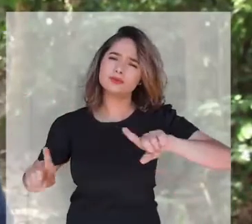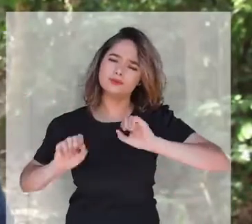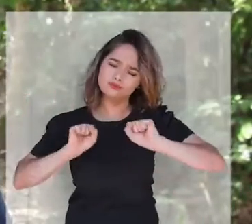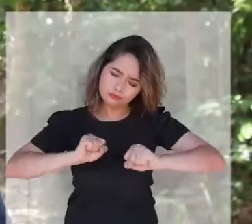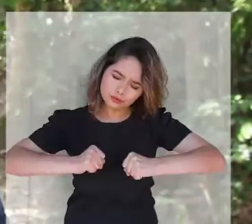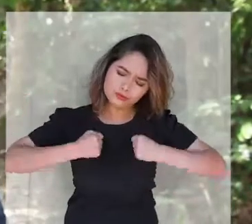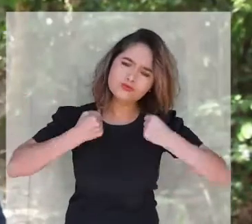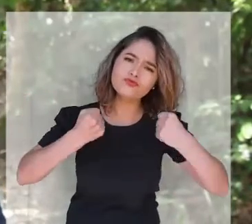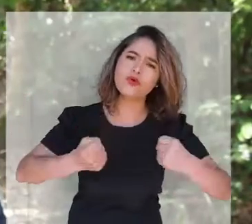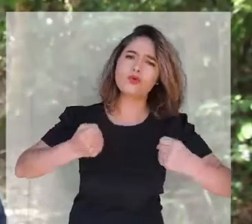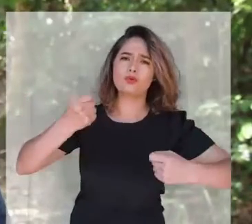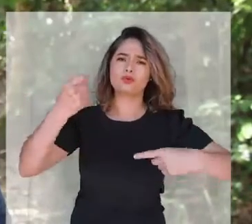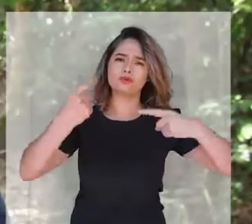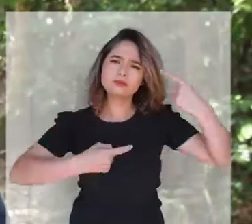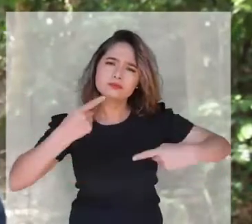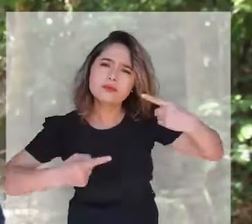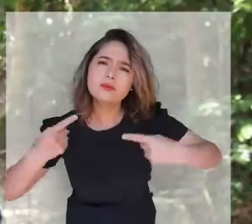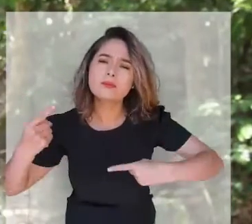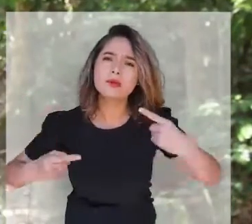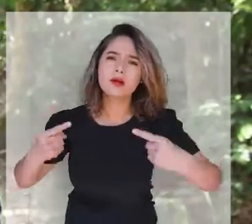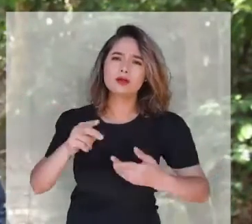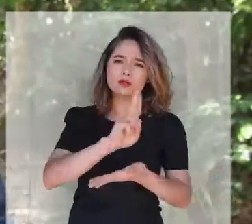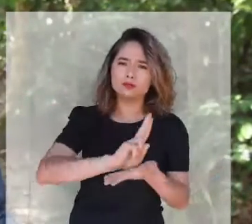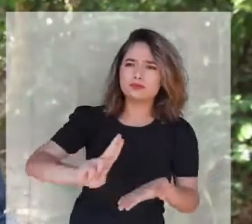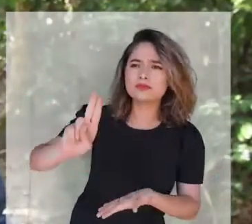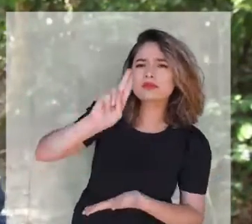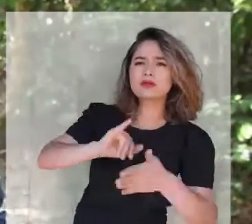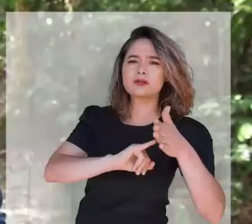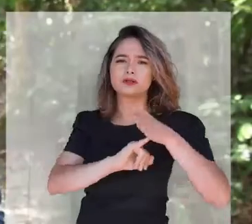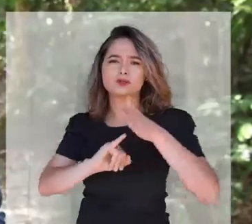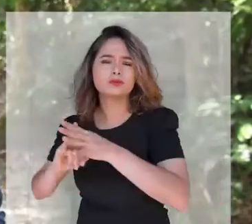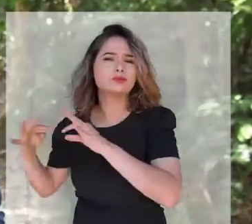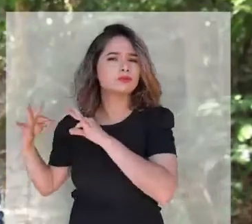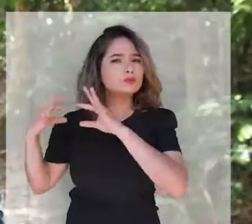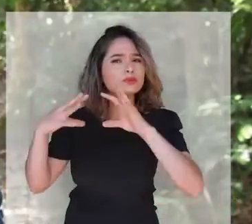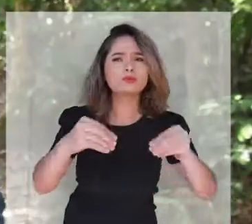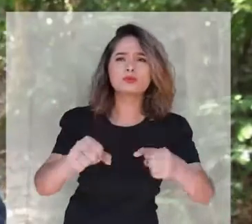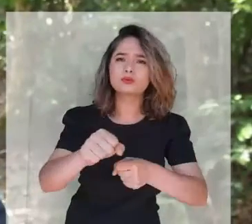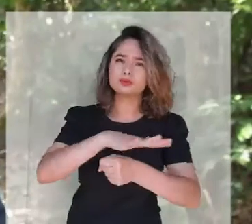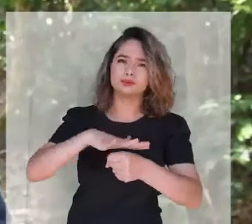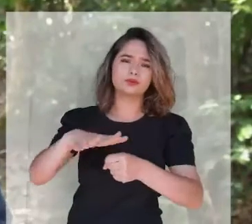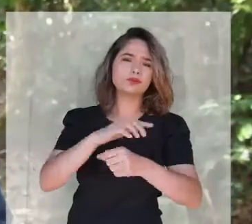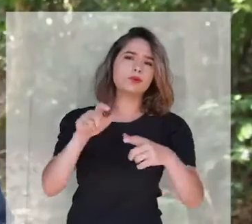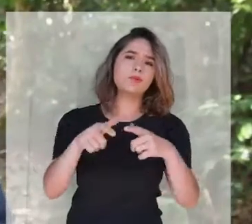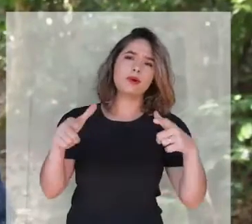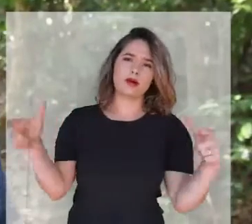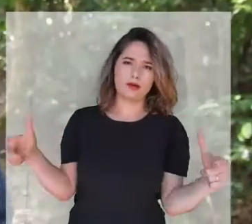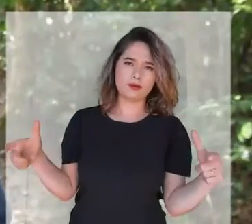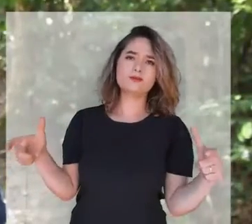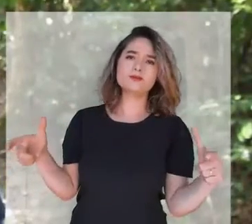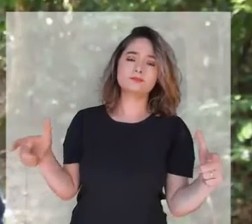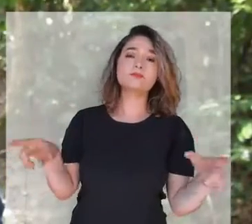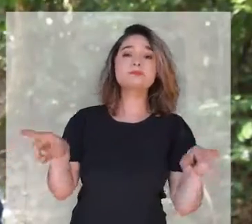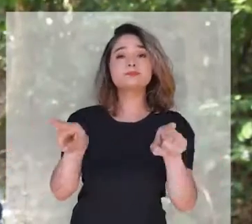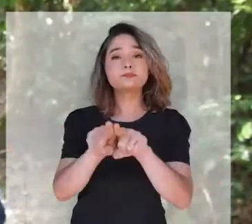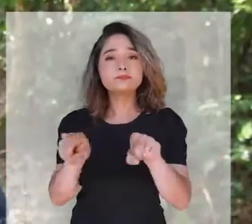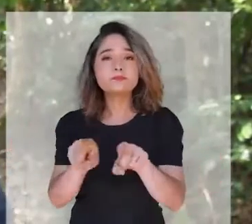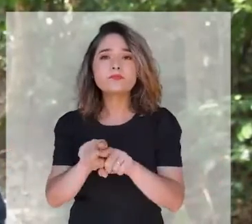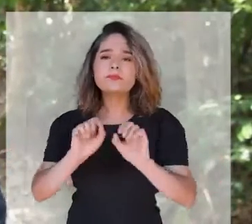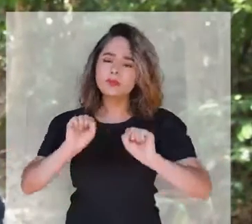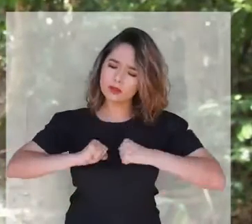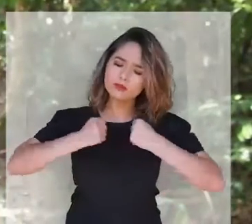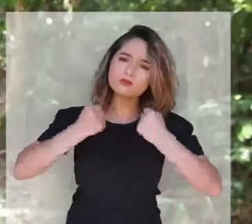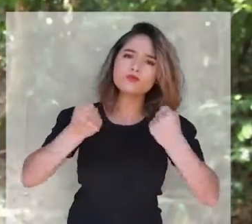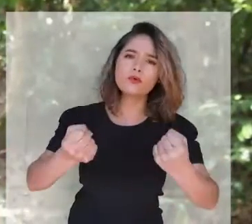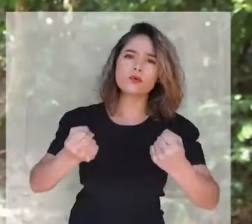extensão universitária, a possibilidade de ampliação da extensão, possibilidade de institucionalização de